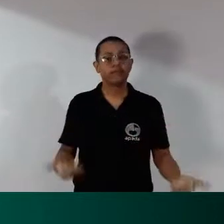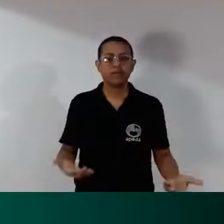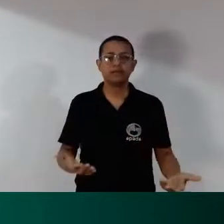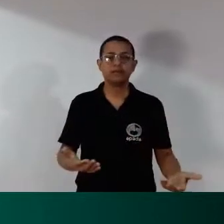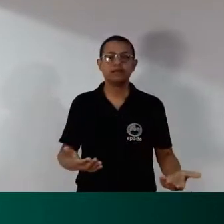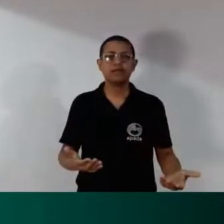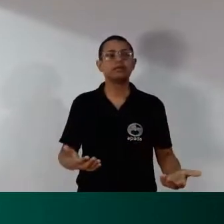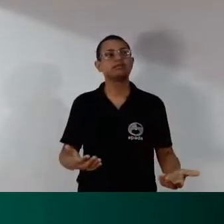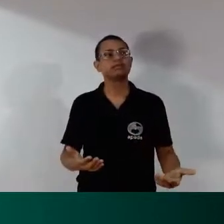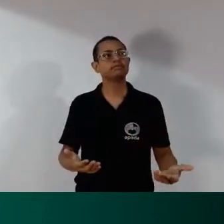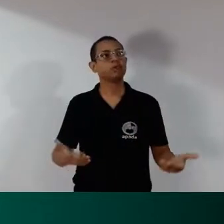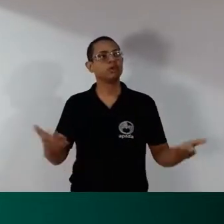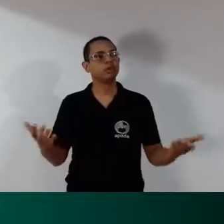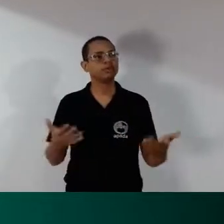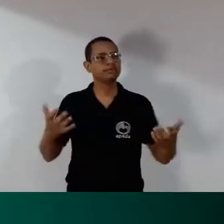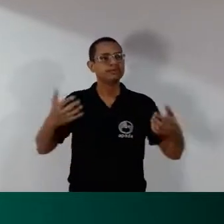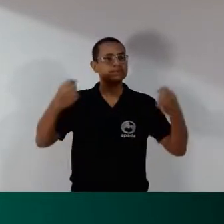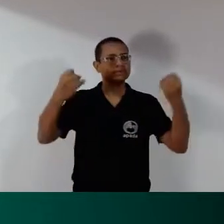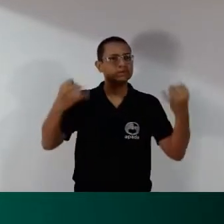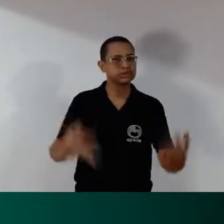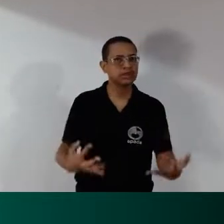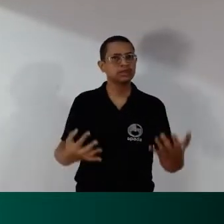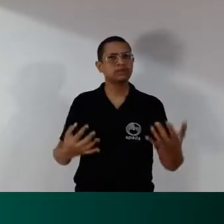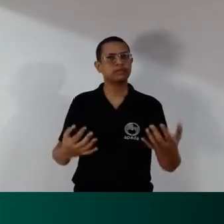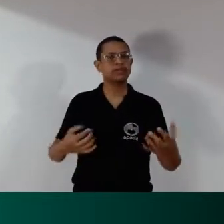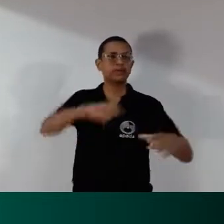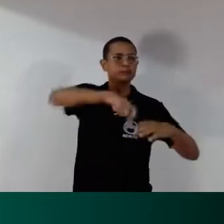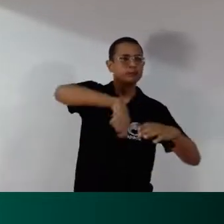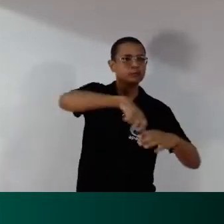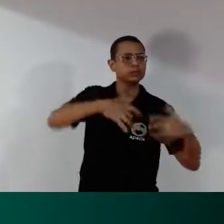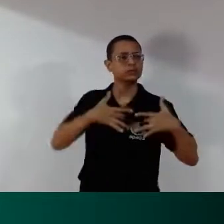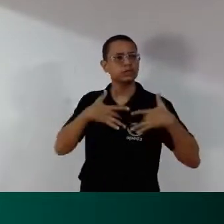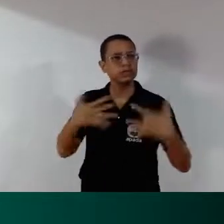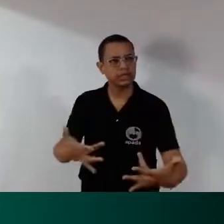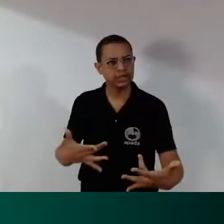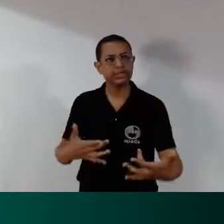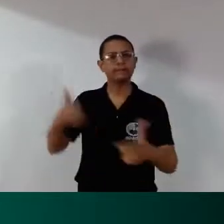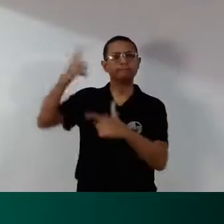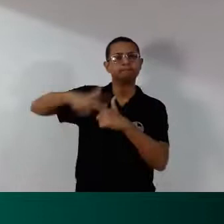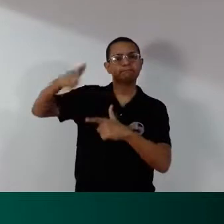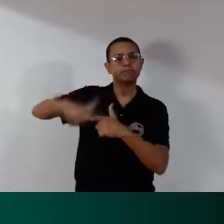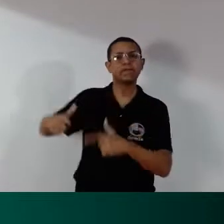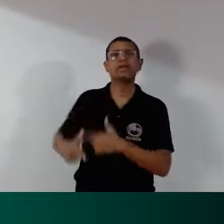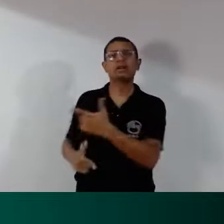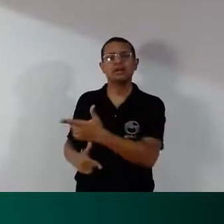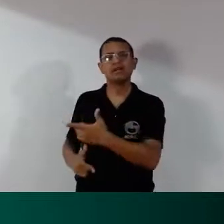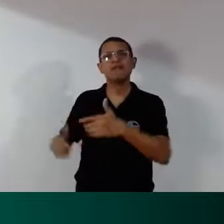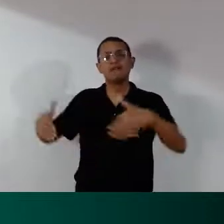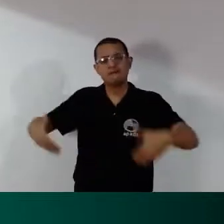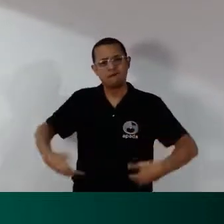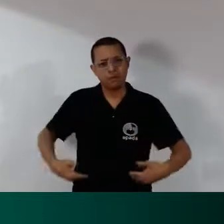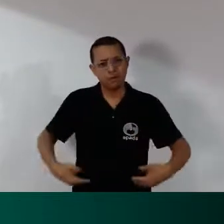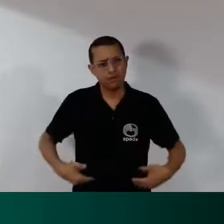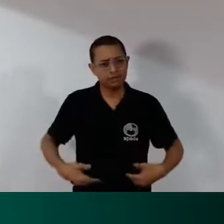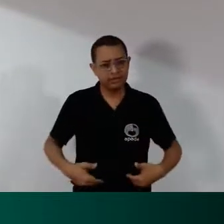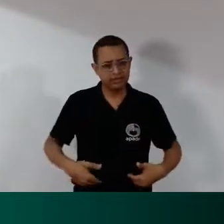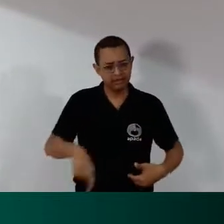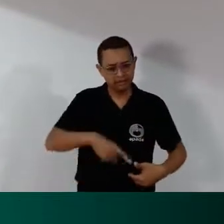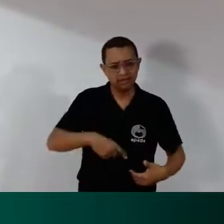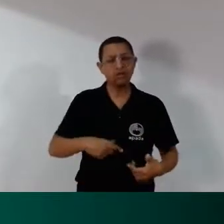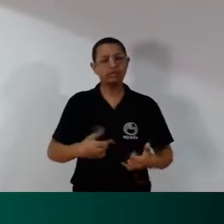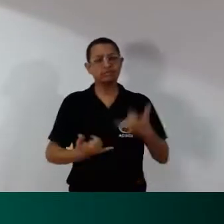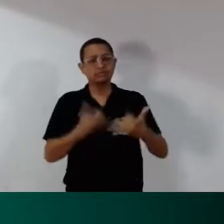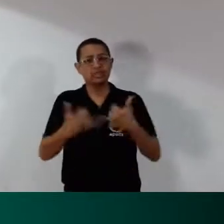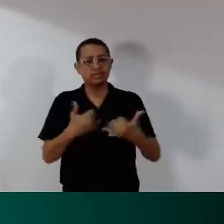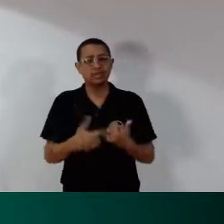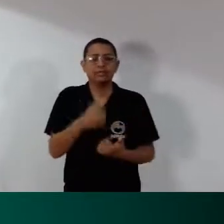falar sobre a cozinha né E sobre o problema da fome é apesar de fazer muita graça e humor muito humor que